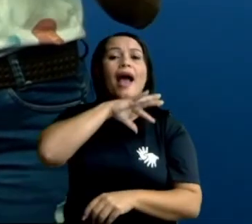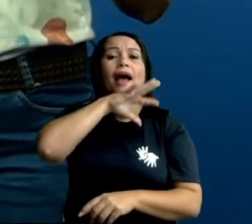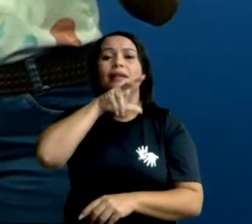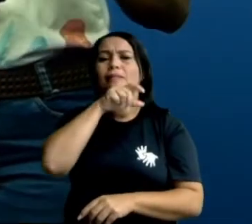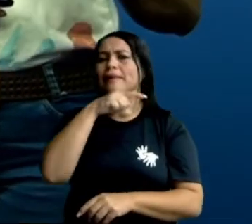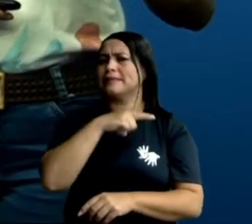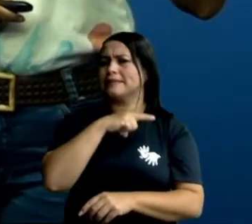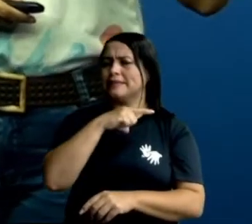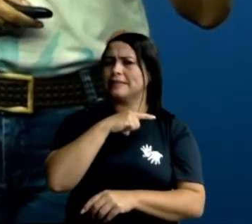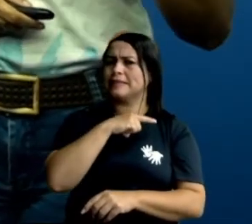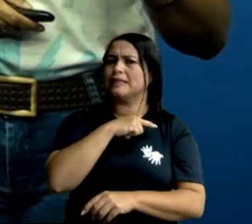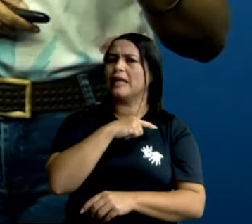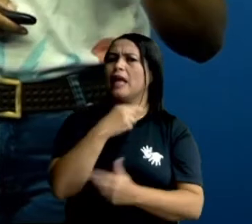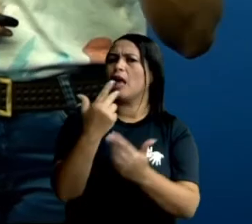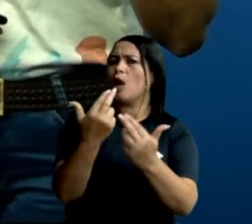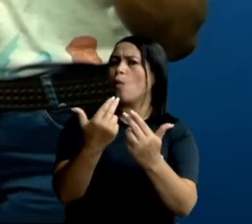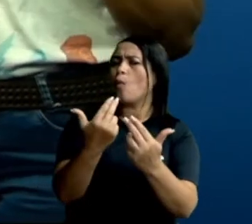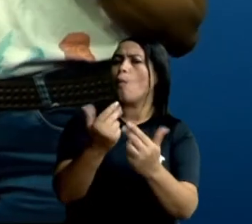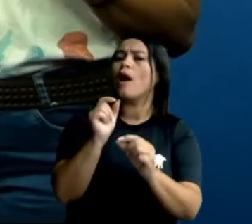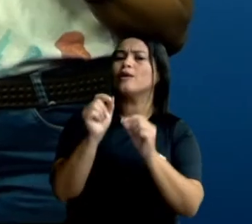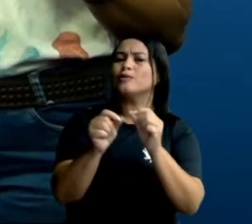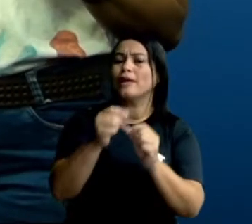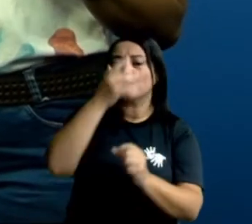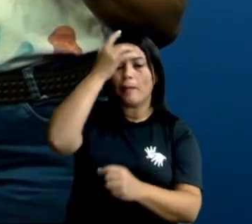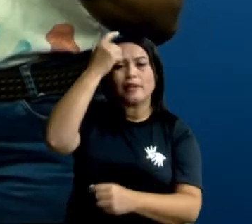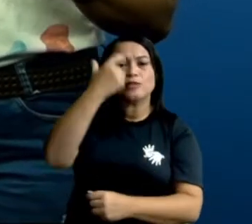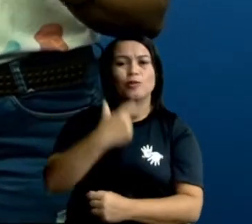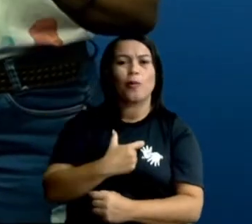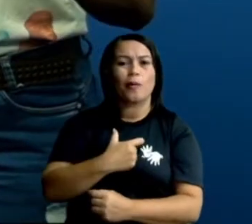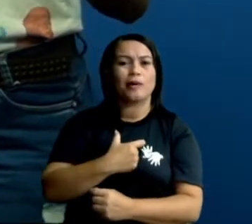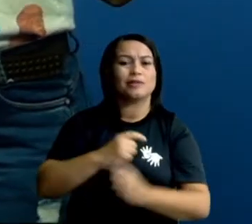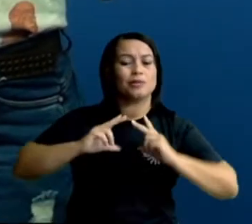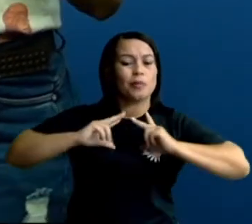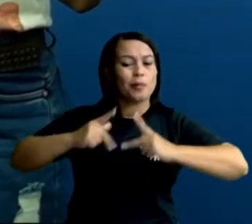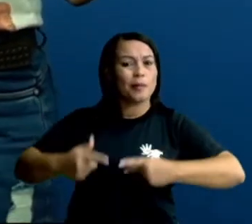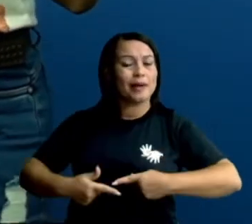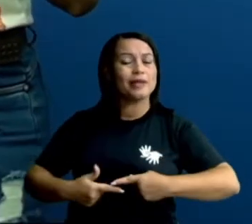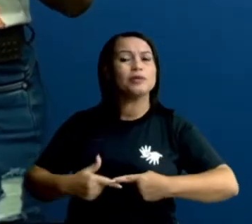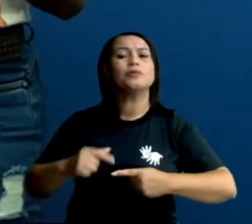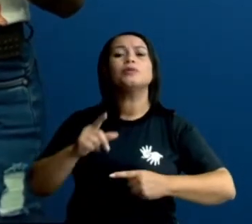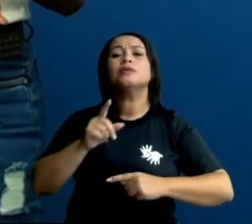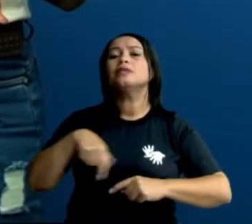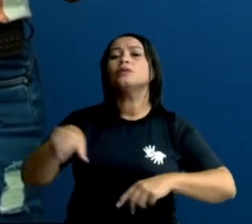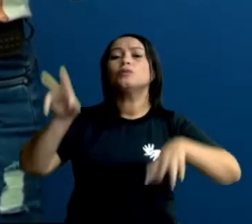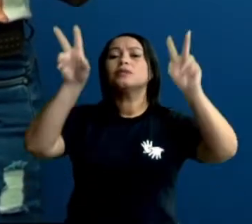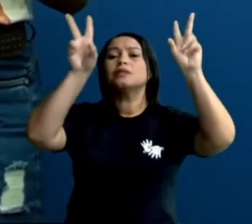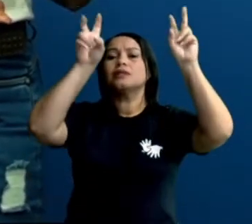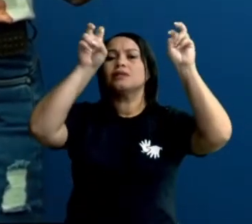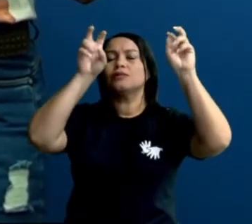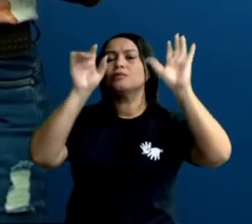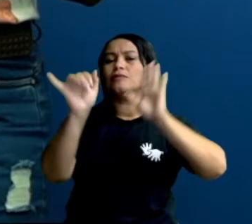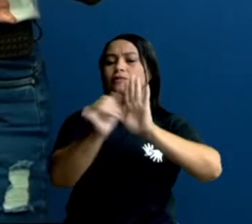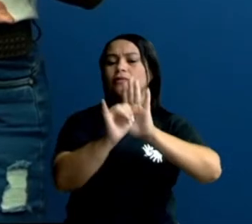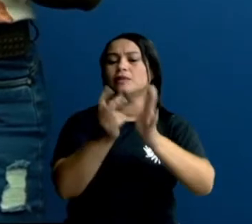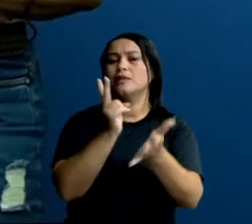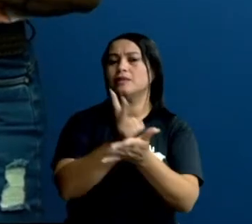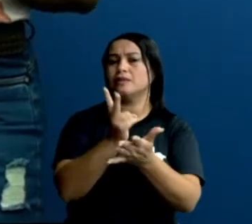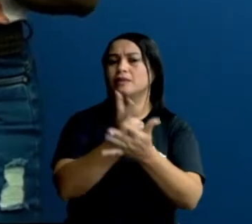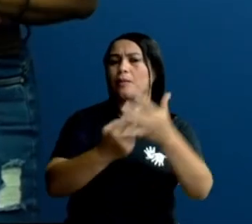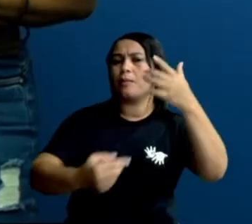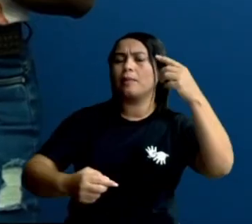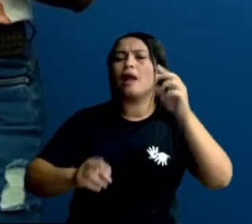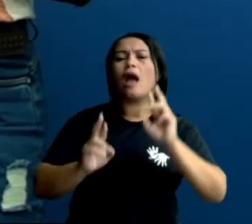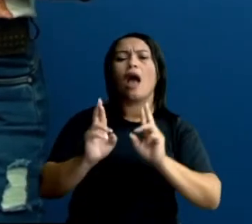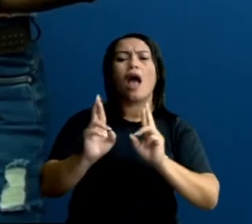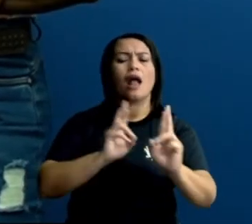eles têm comportamentos iguais a dos humanos, tá? E o título das fábulas sempre está relacionado